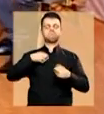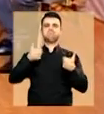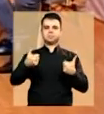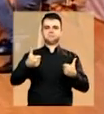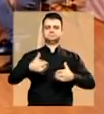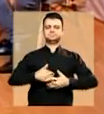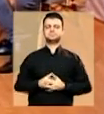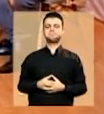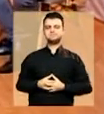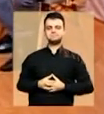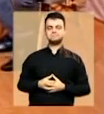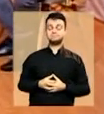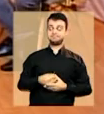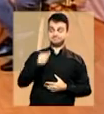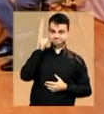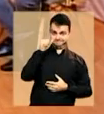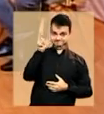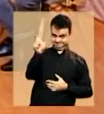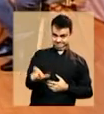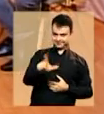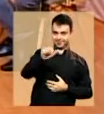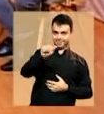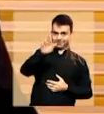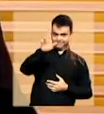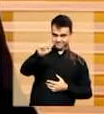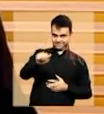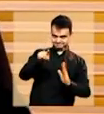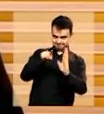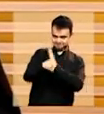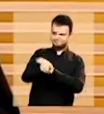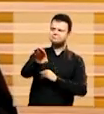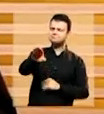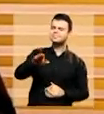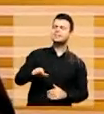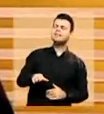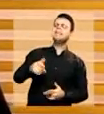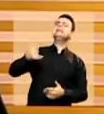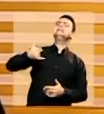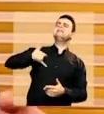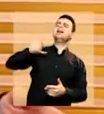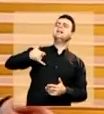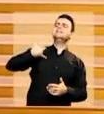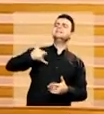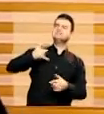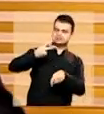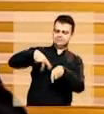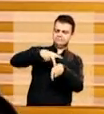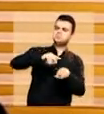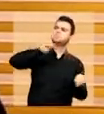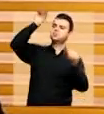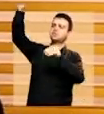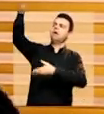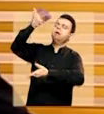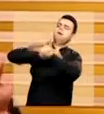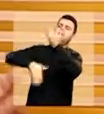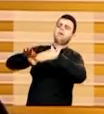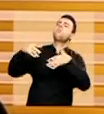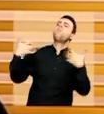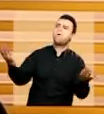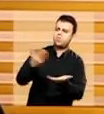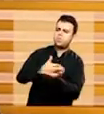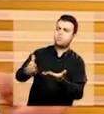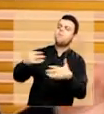relação à parte prática, vamos superar alguns assuntos. Primeiro, com que idade que vocês recomendam, de quando a quando